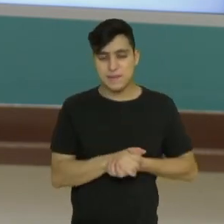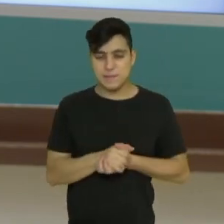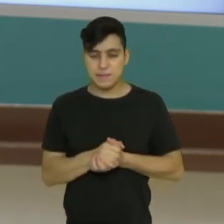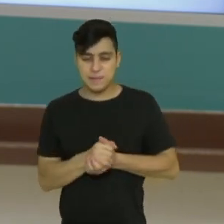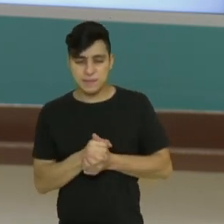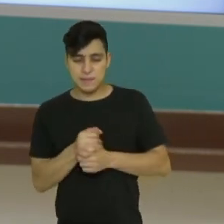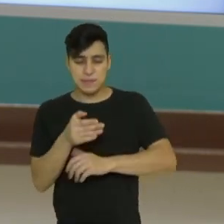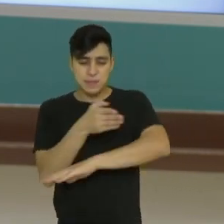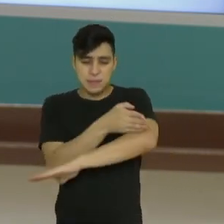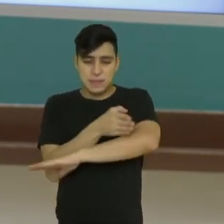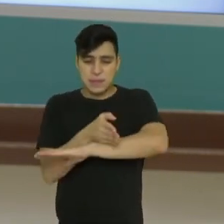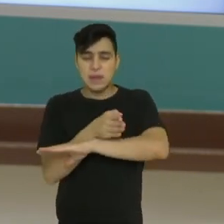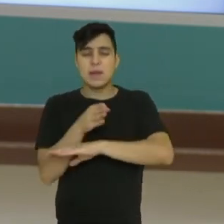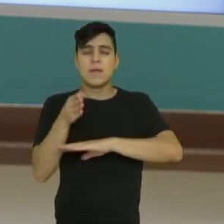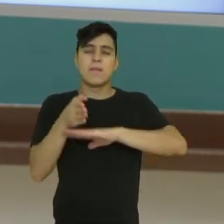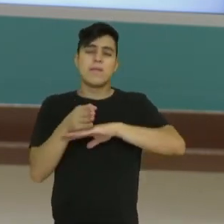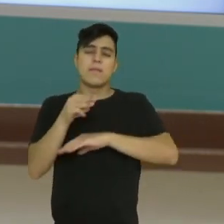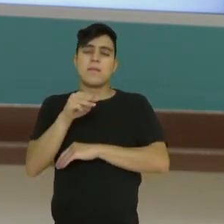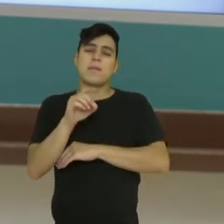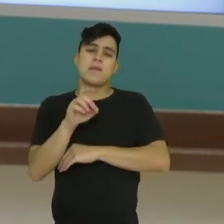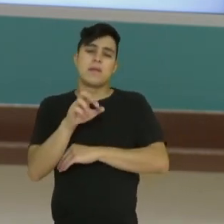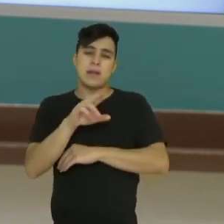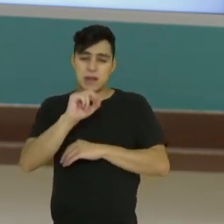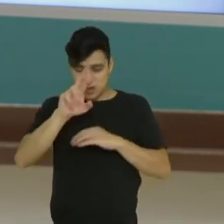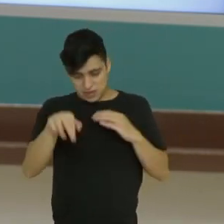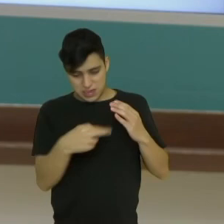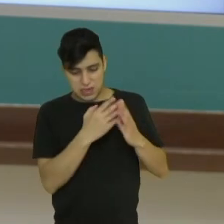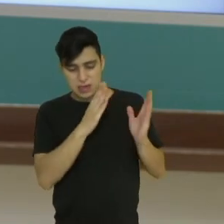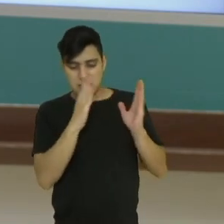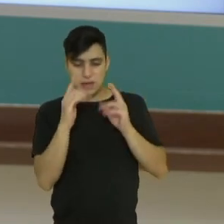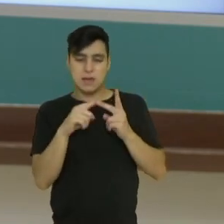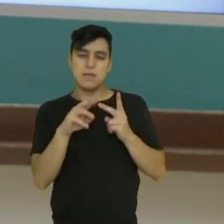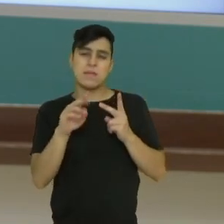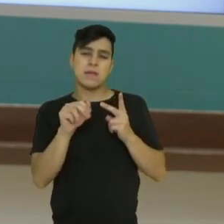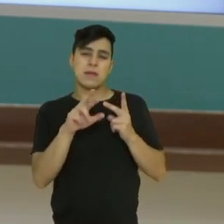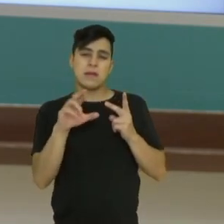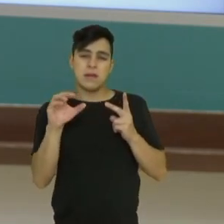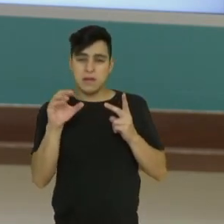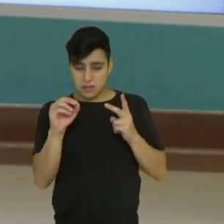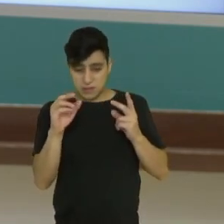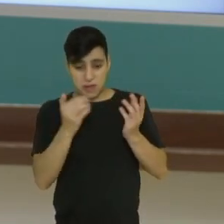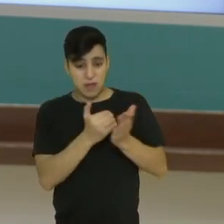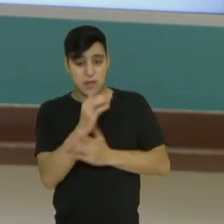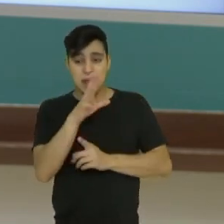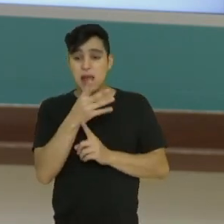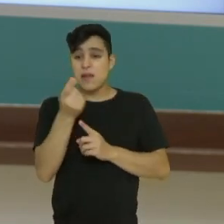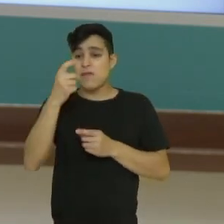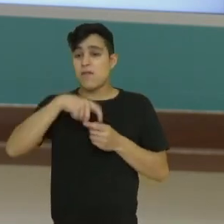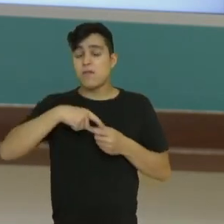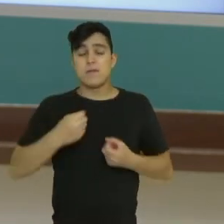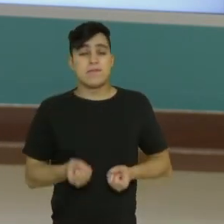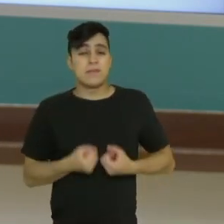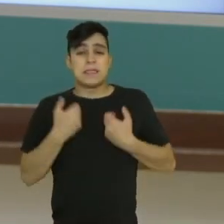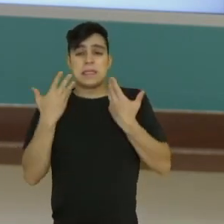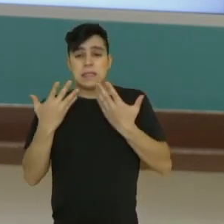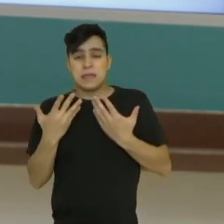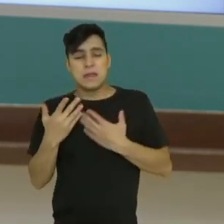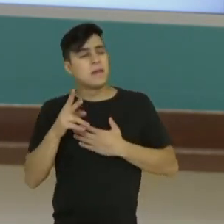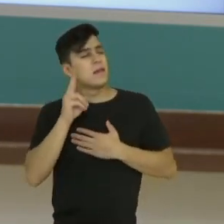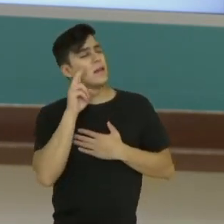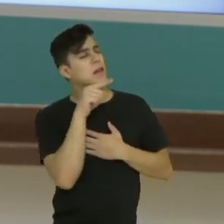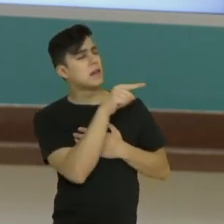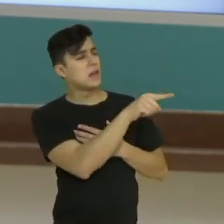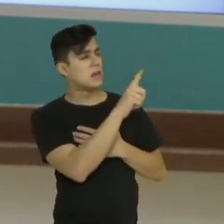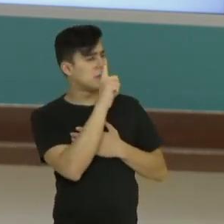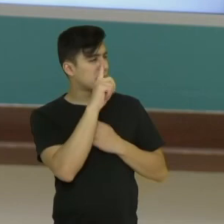nós temos a Idade Moderna. Vai começar com o Renascimento, o Barroco. Nesse momento vai ter o renascer das artes. Então o pessoal vai começar a pegar aquelas artes da